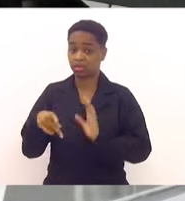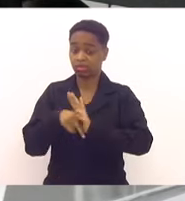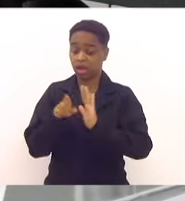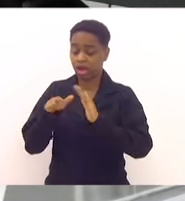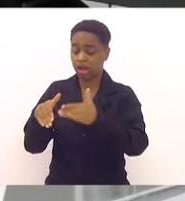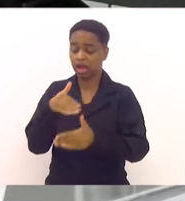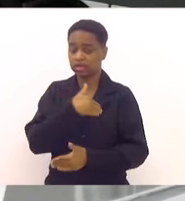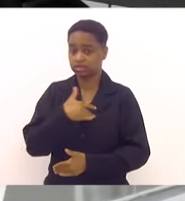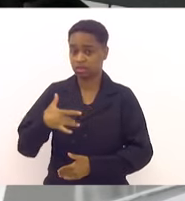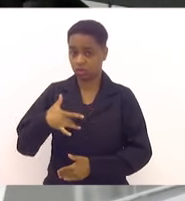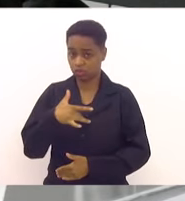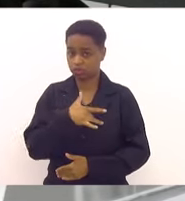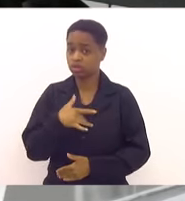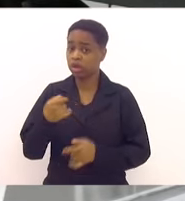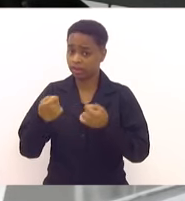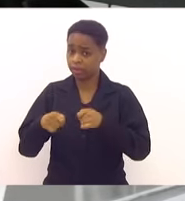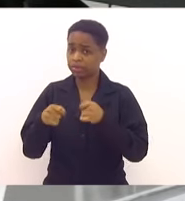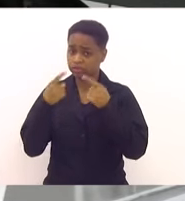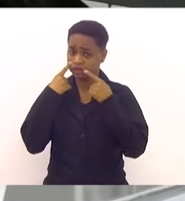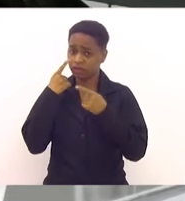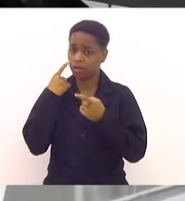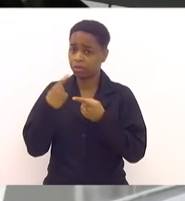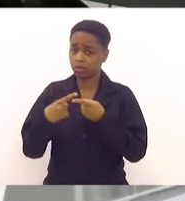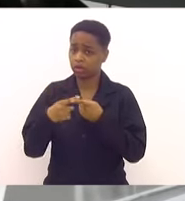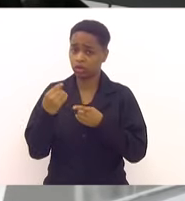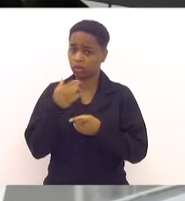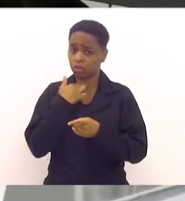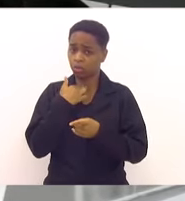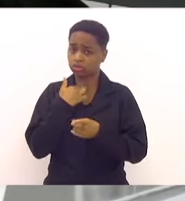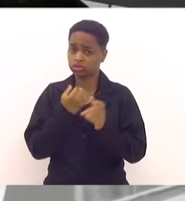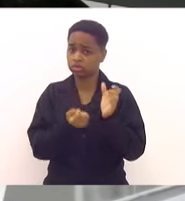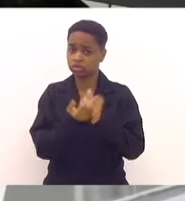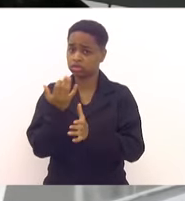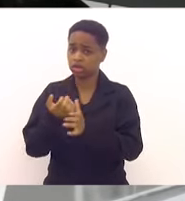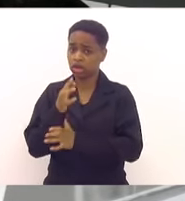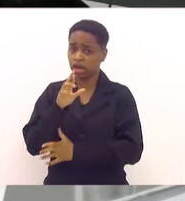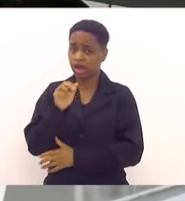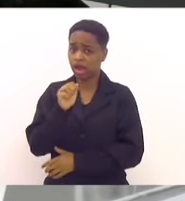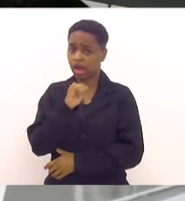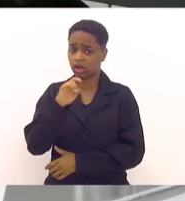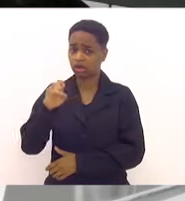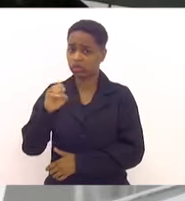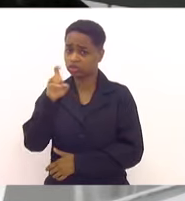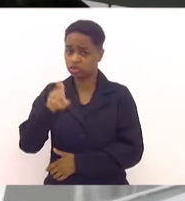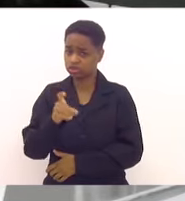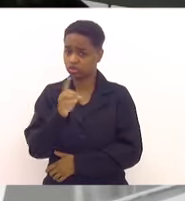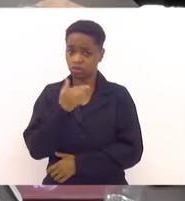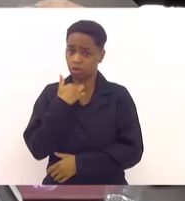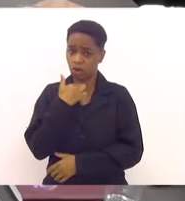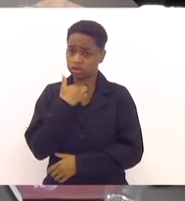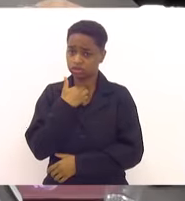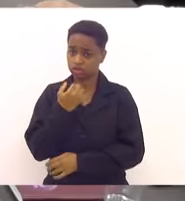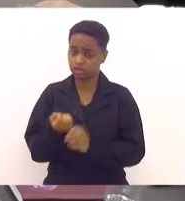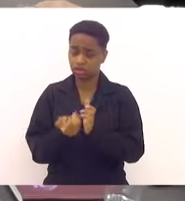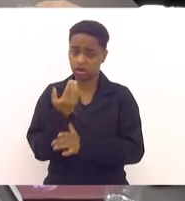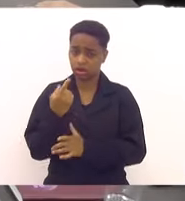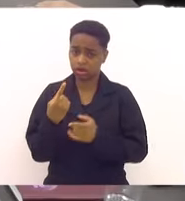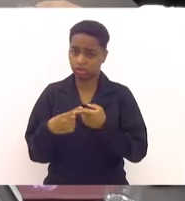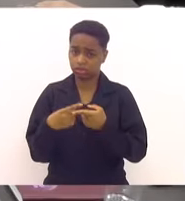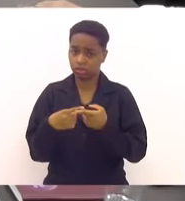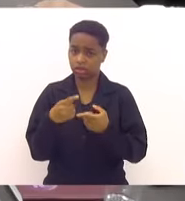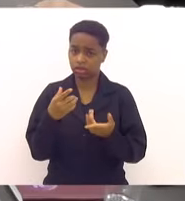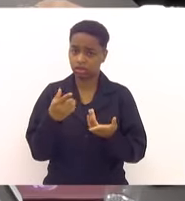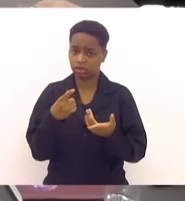até que se verificar isso, que a gente não pode nem implantar raio-x em hipótese nenhuma, porque aquilo ali é radioativo, né? A lei que a gente identificou